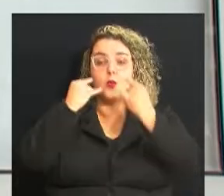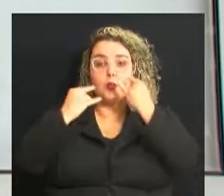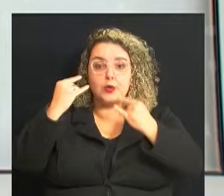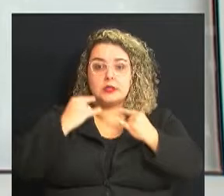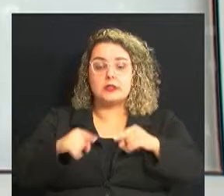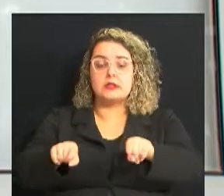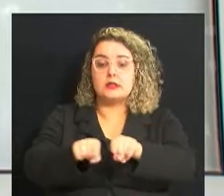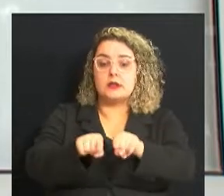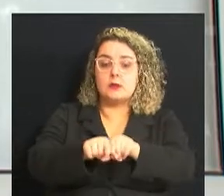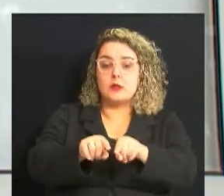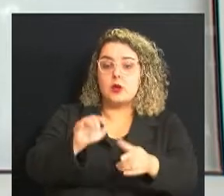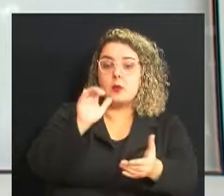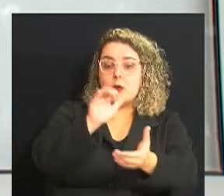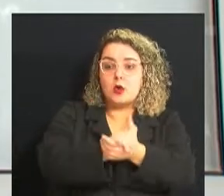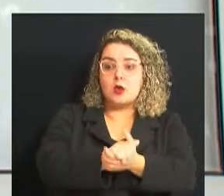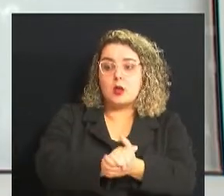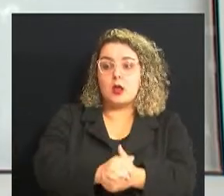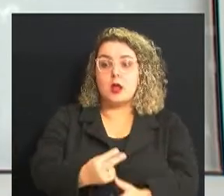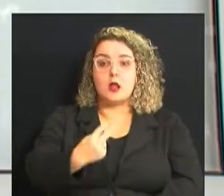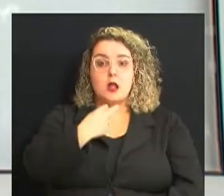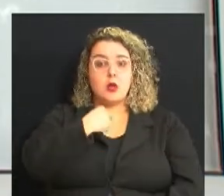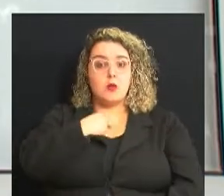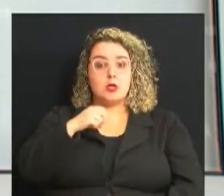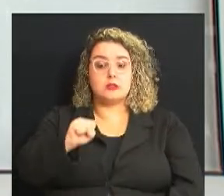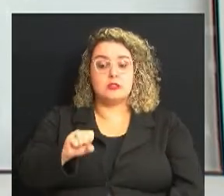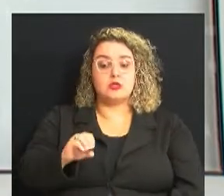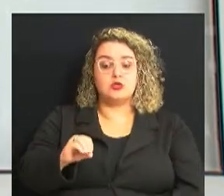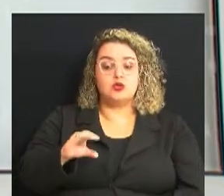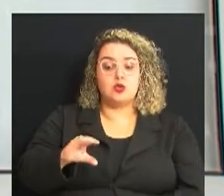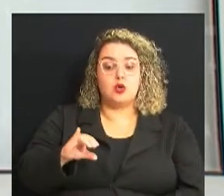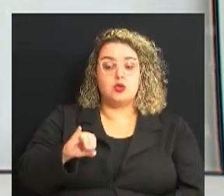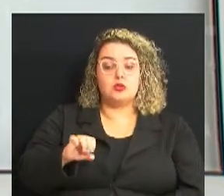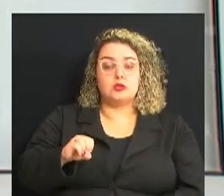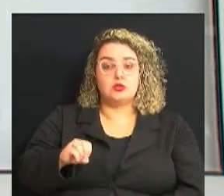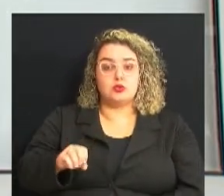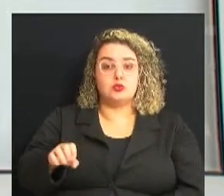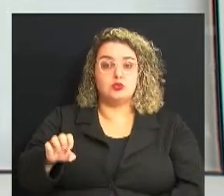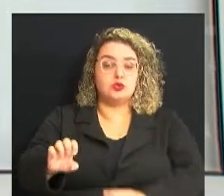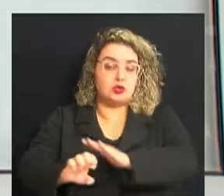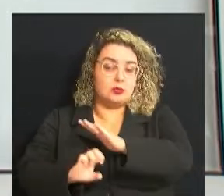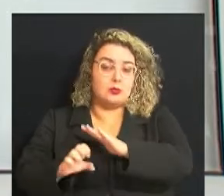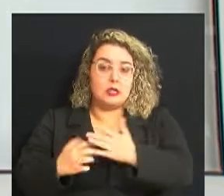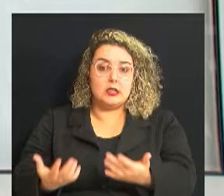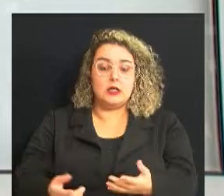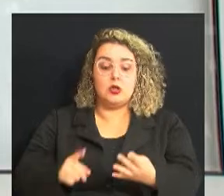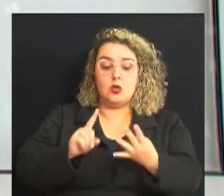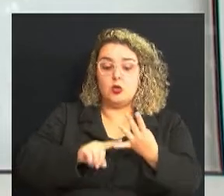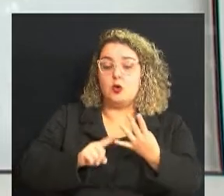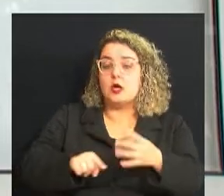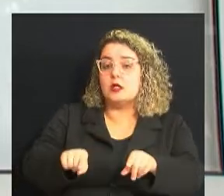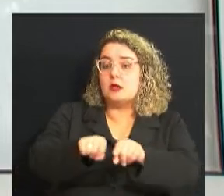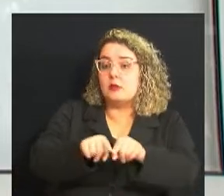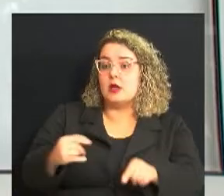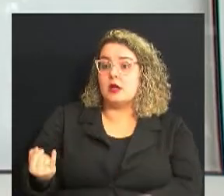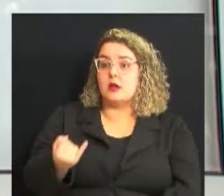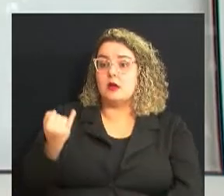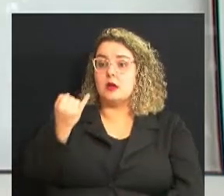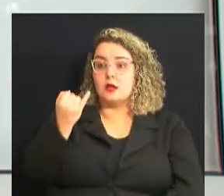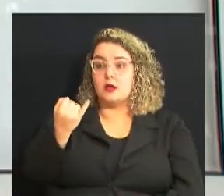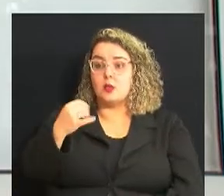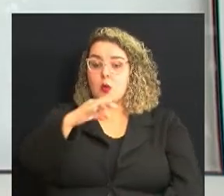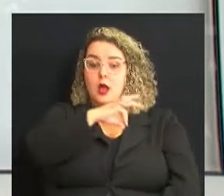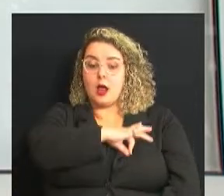não podem ser sócios de empresa. E o quarto requisito, que também é importante, a renda